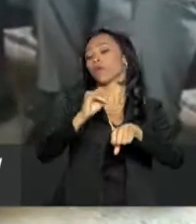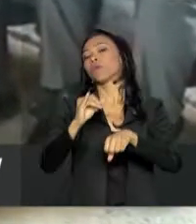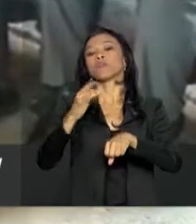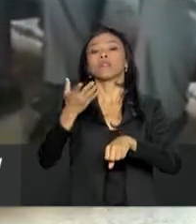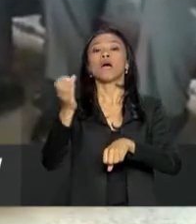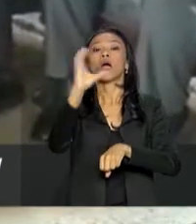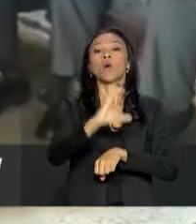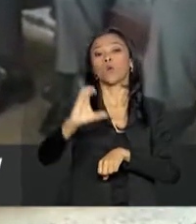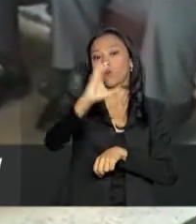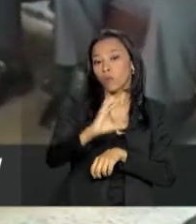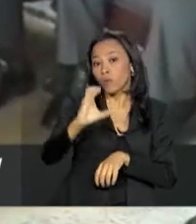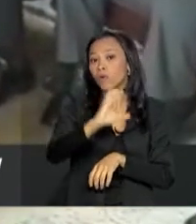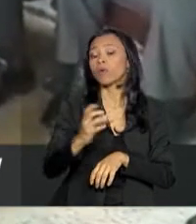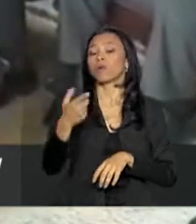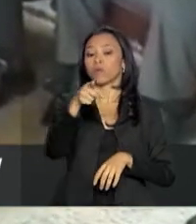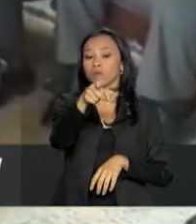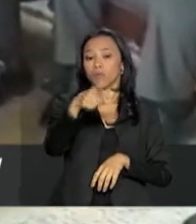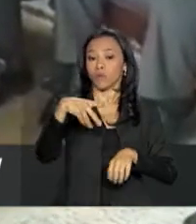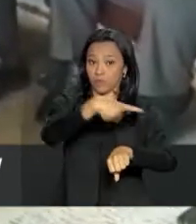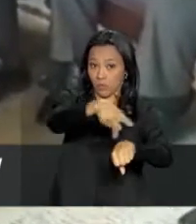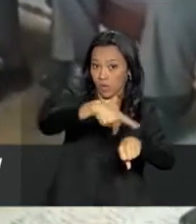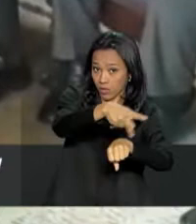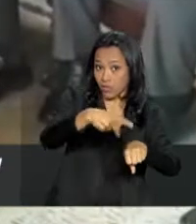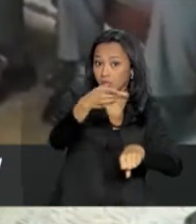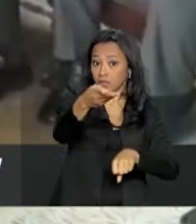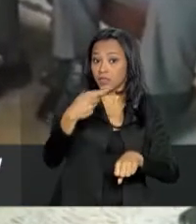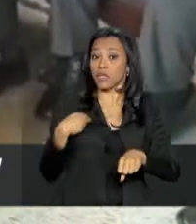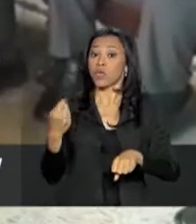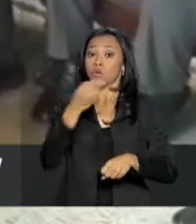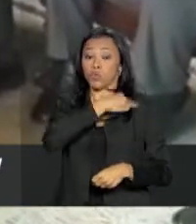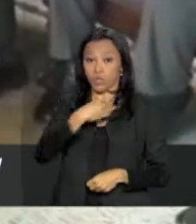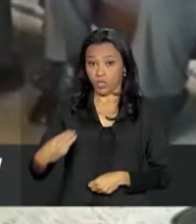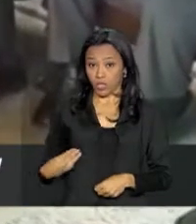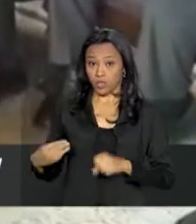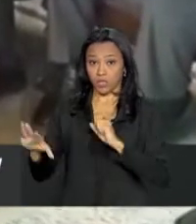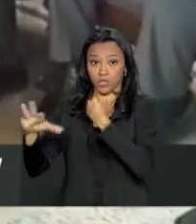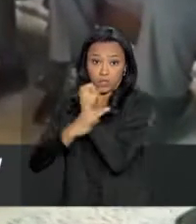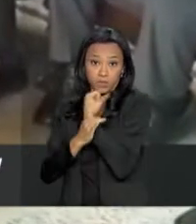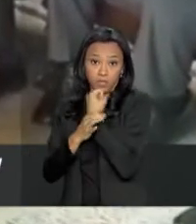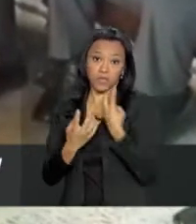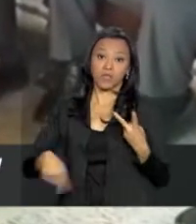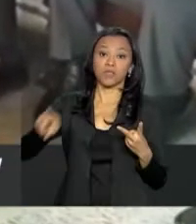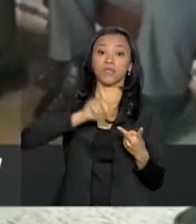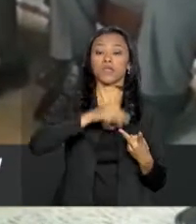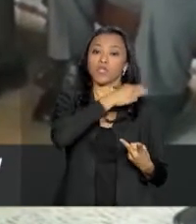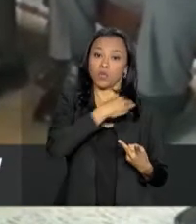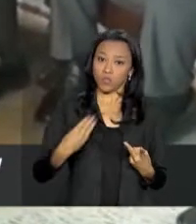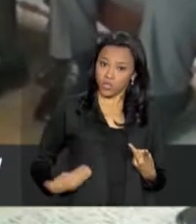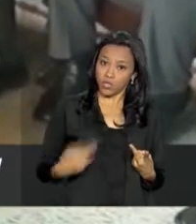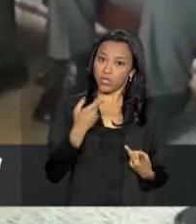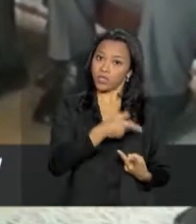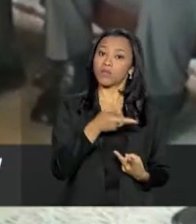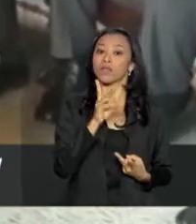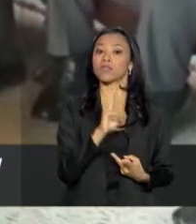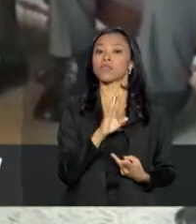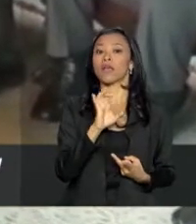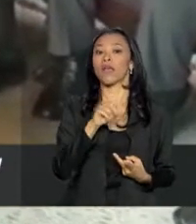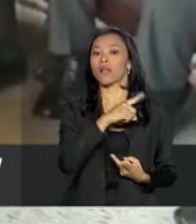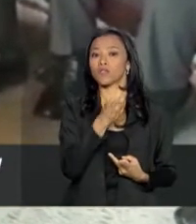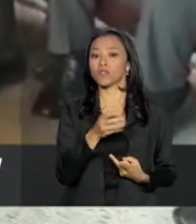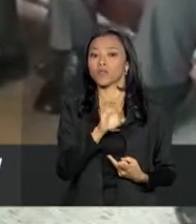entre o ministro raul julgman da segurança pública e também o ministro das relações exteriores colombiano